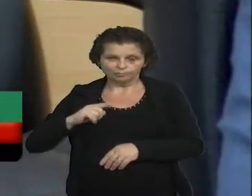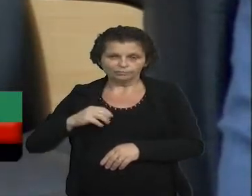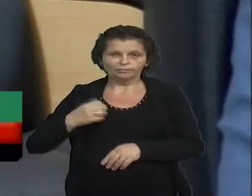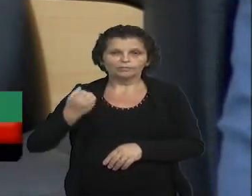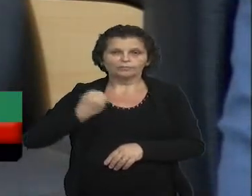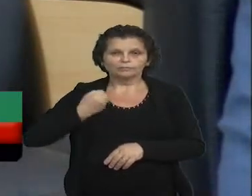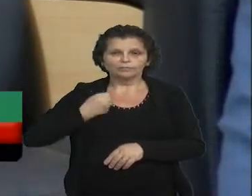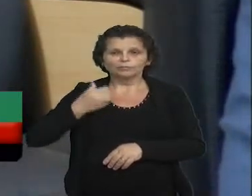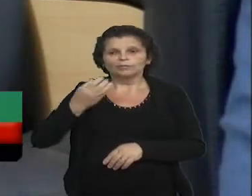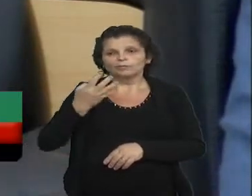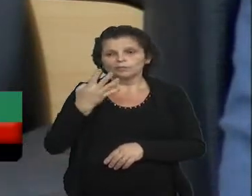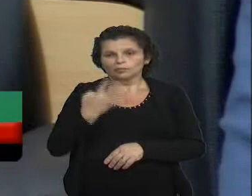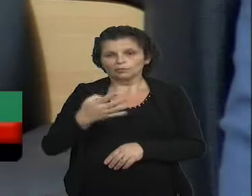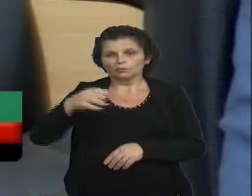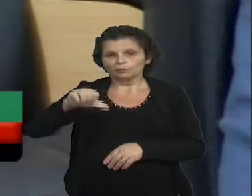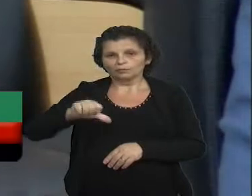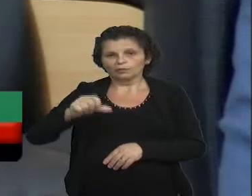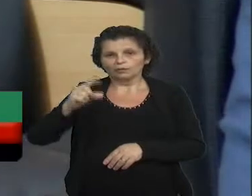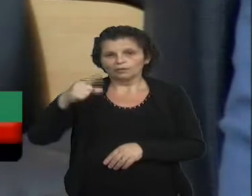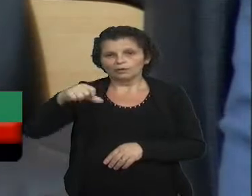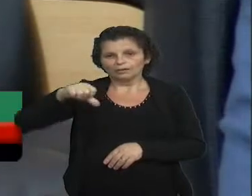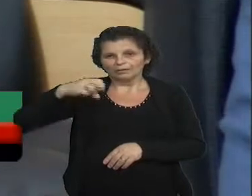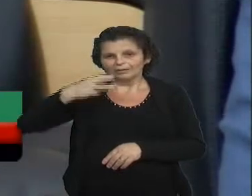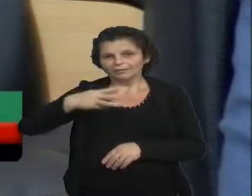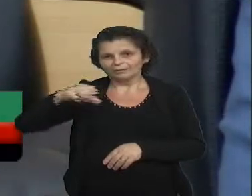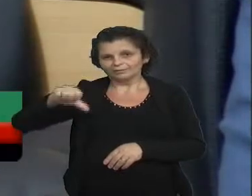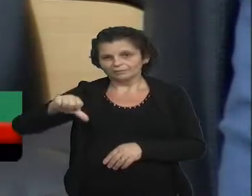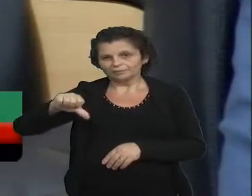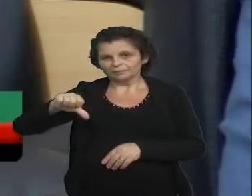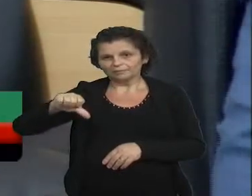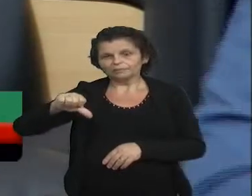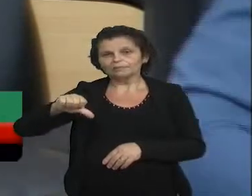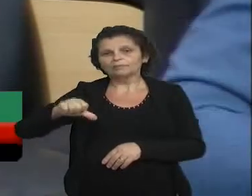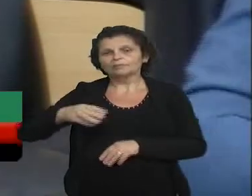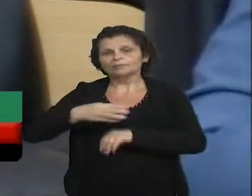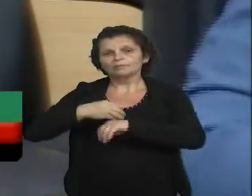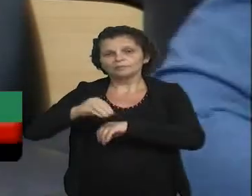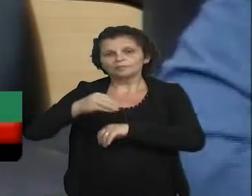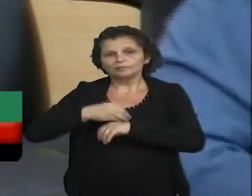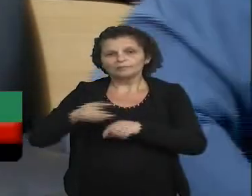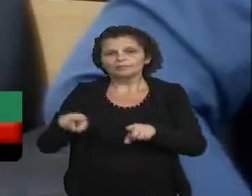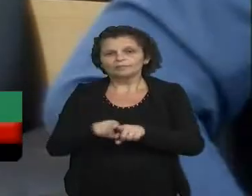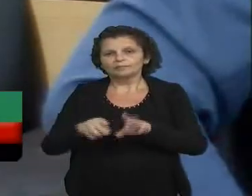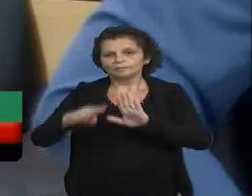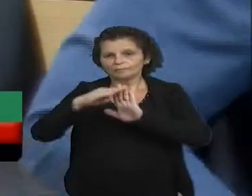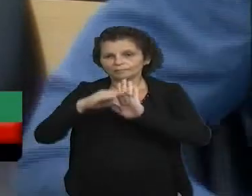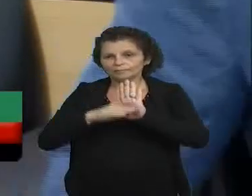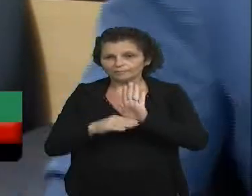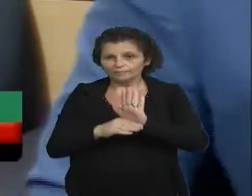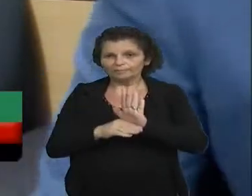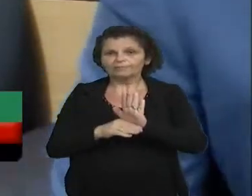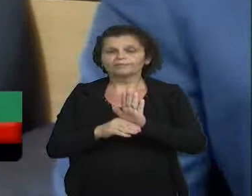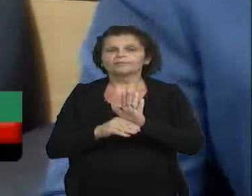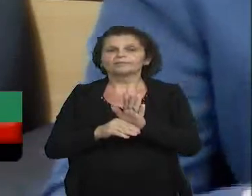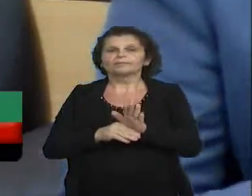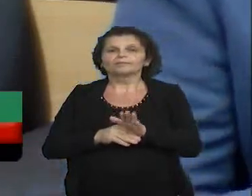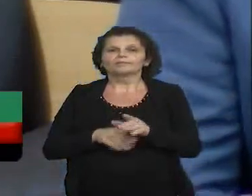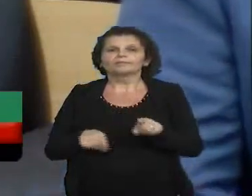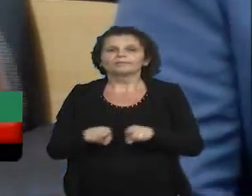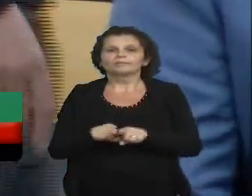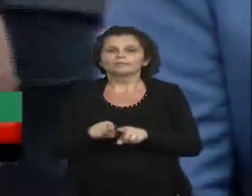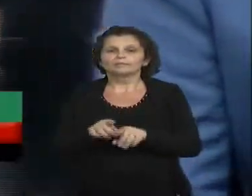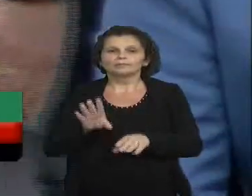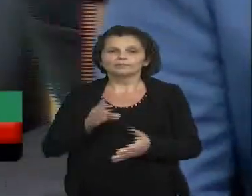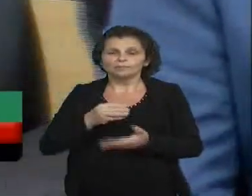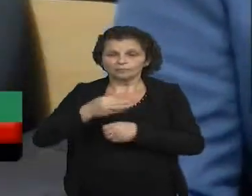número 4932 de 2022, indica-se à mesa, observadas as formalidades regimentais, que seja enviado